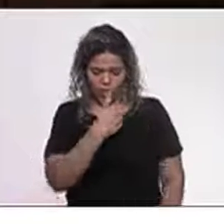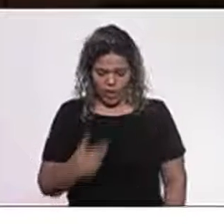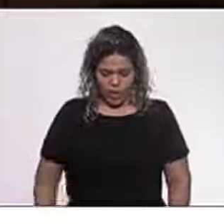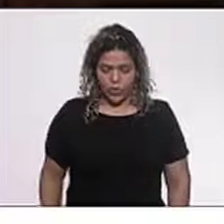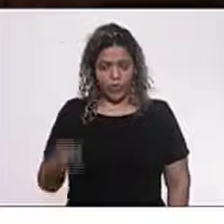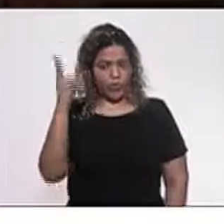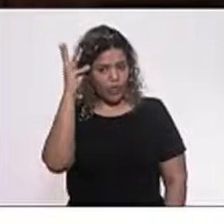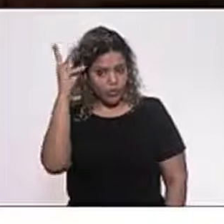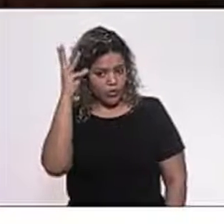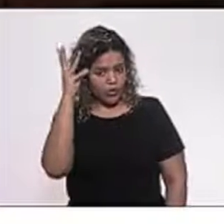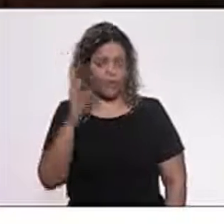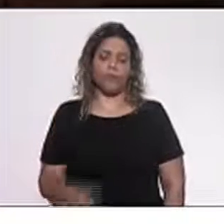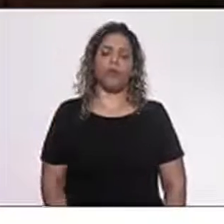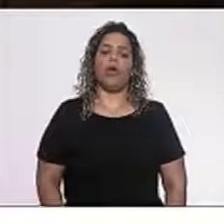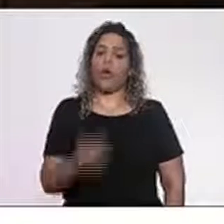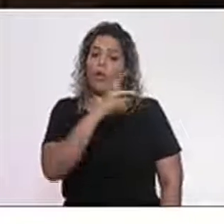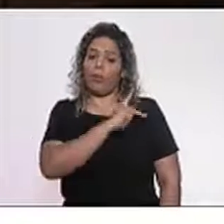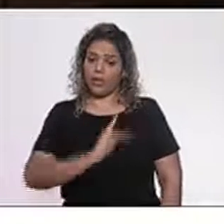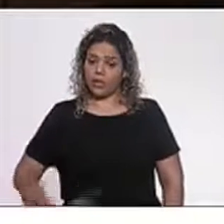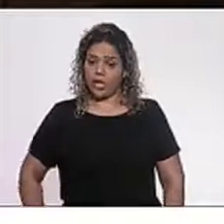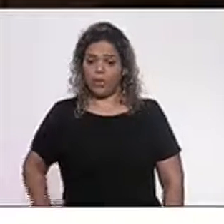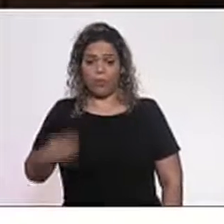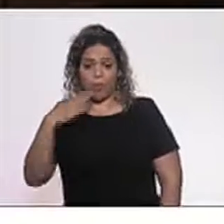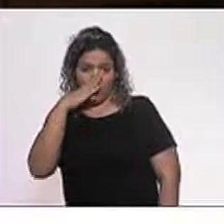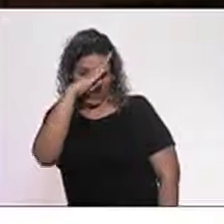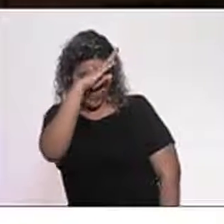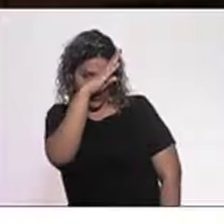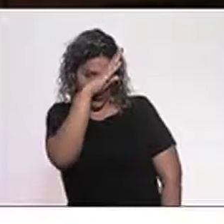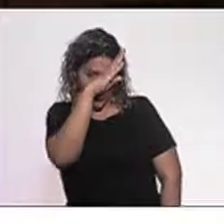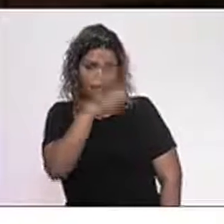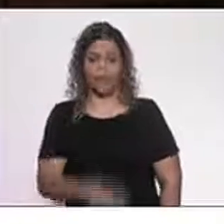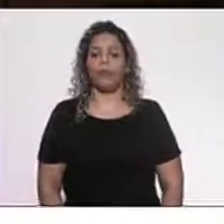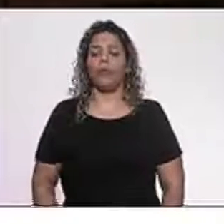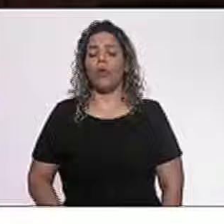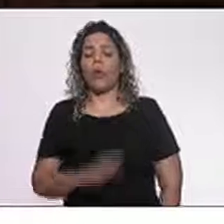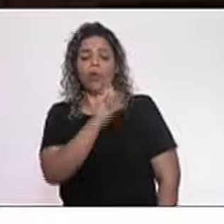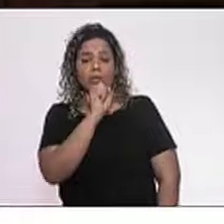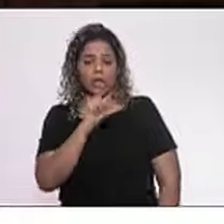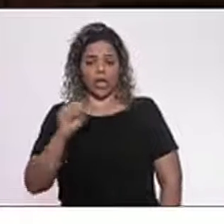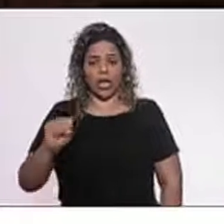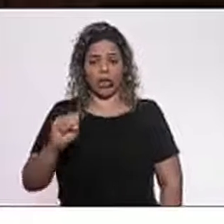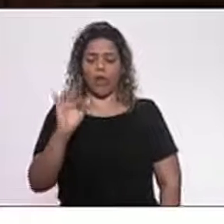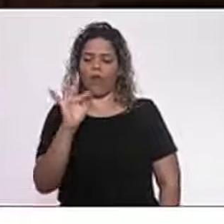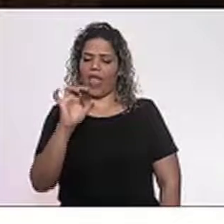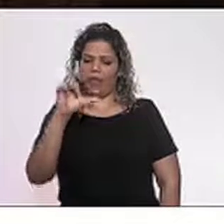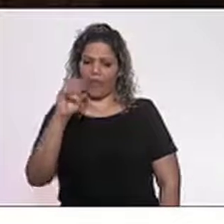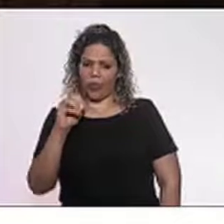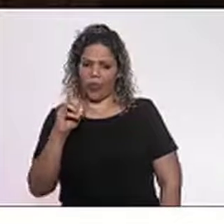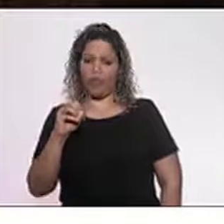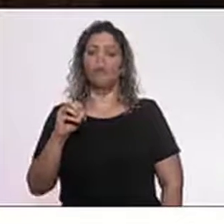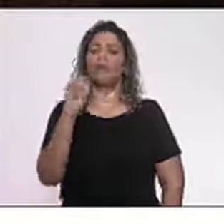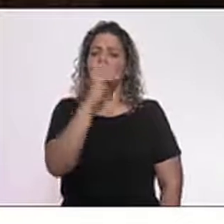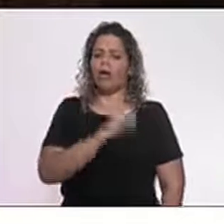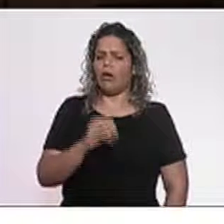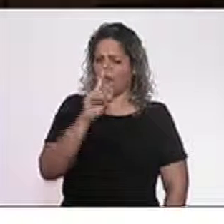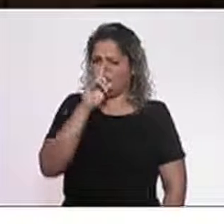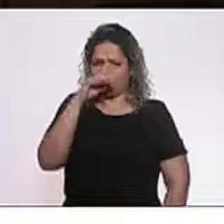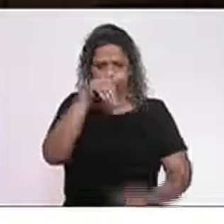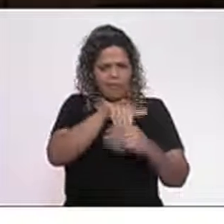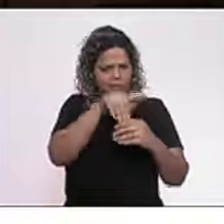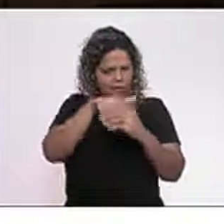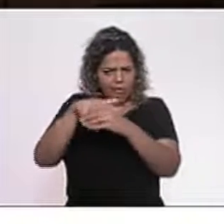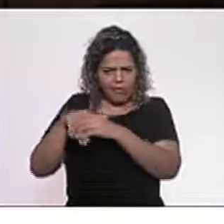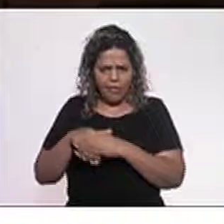governador Wilson Witzel, o presidente Jair Bolsonaro, o senador Flávio Bolsonaro foram eleitos